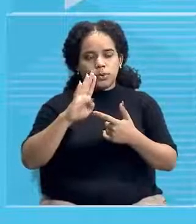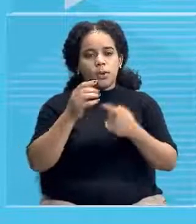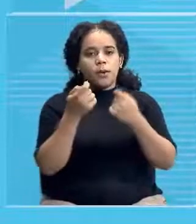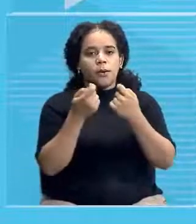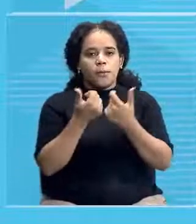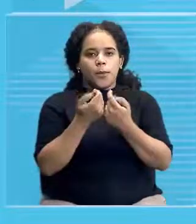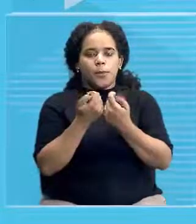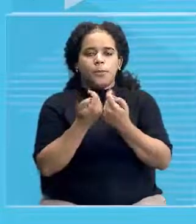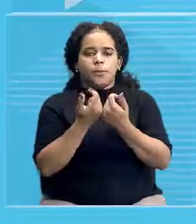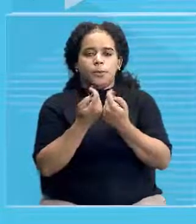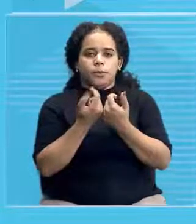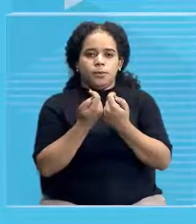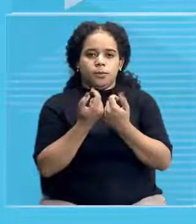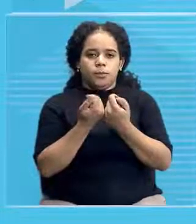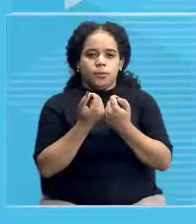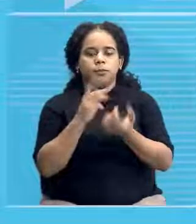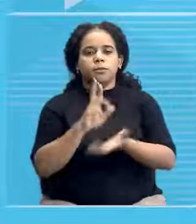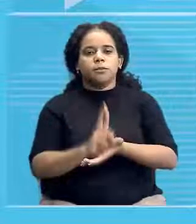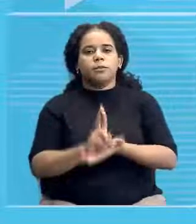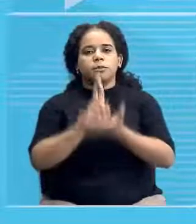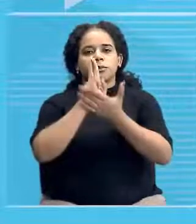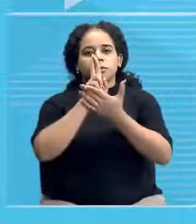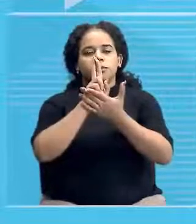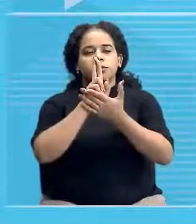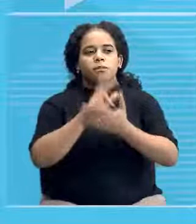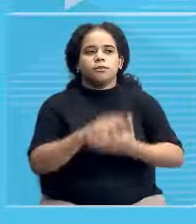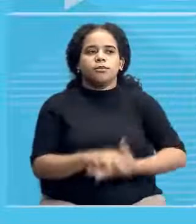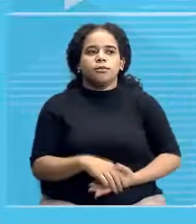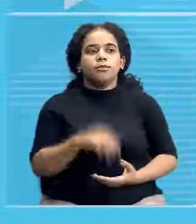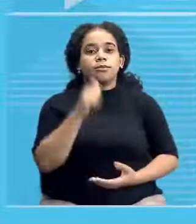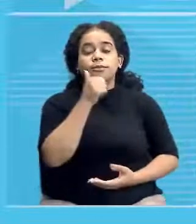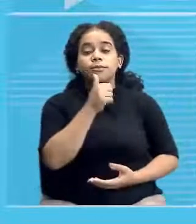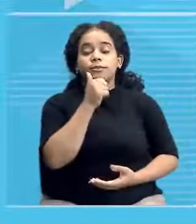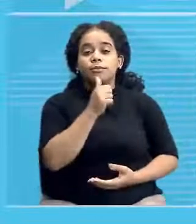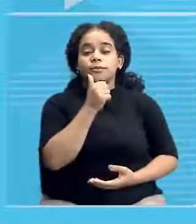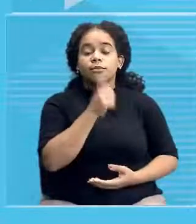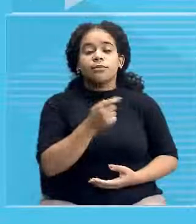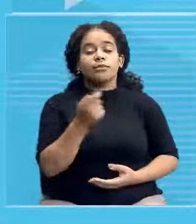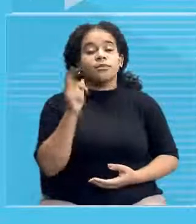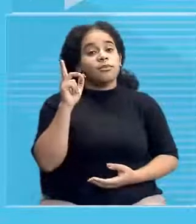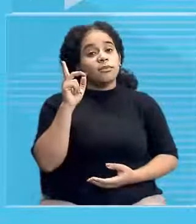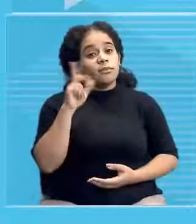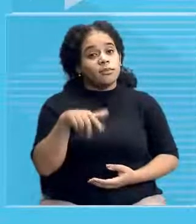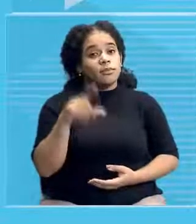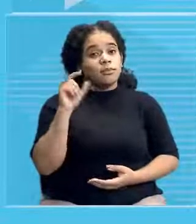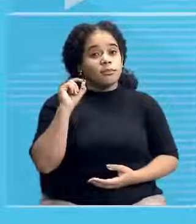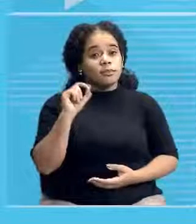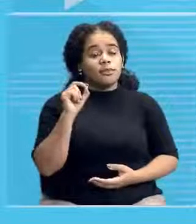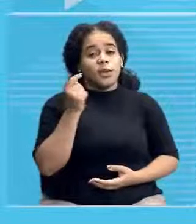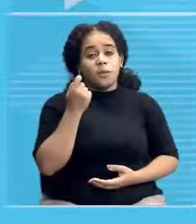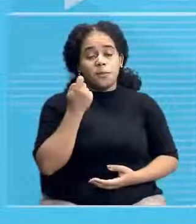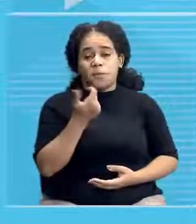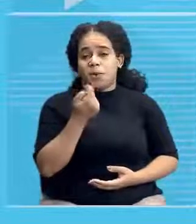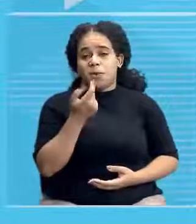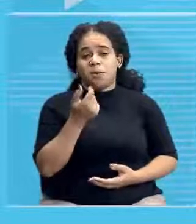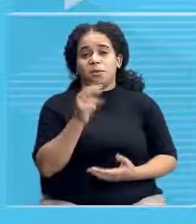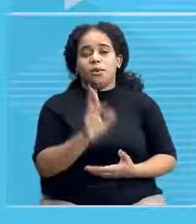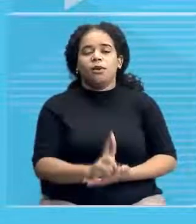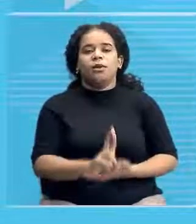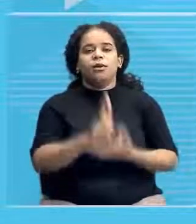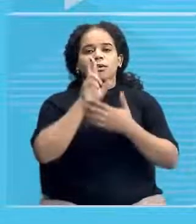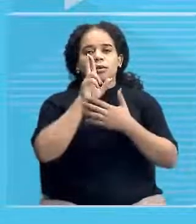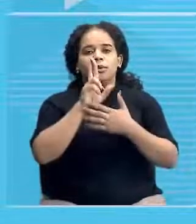pouco representada. A mulher, ela está pouco